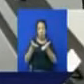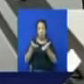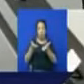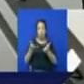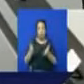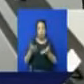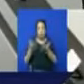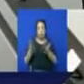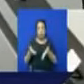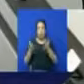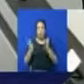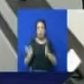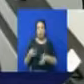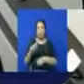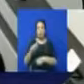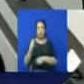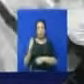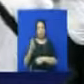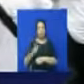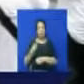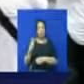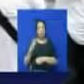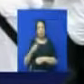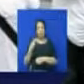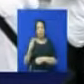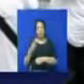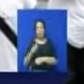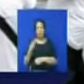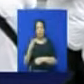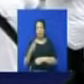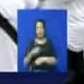ressuscitou, e hoje vive